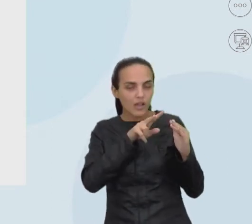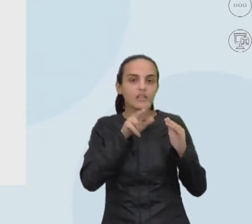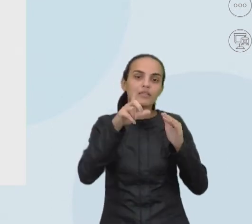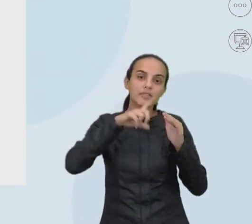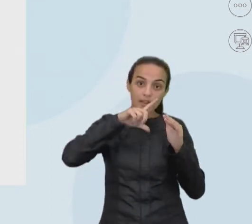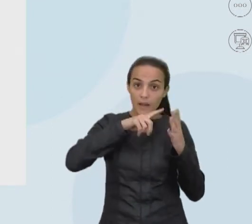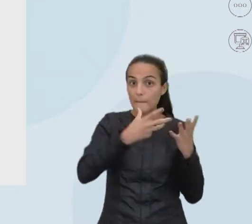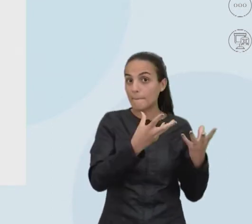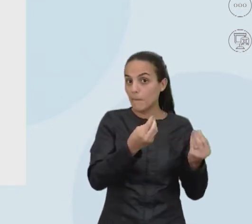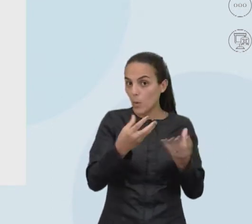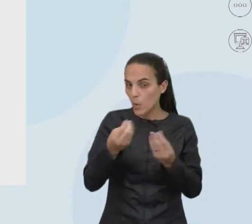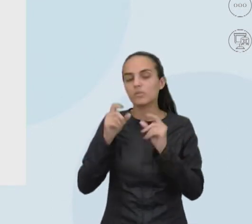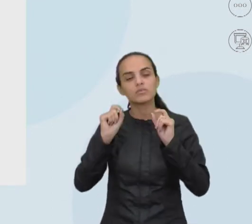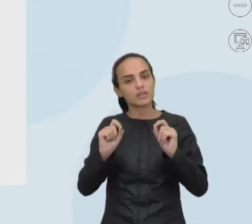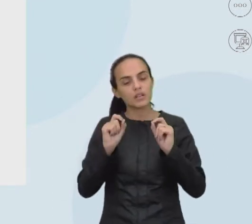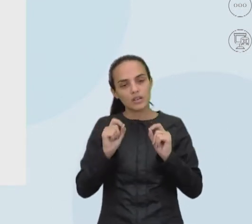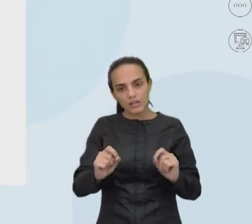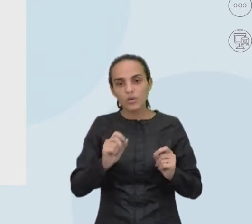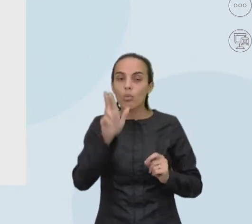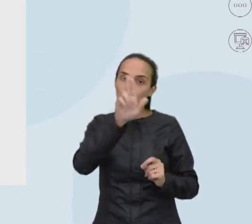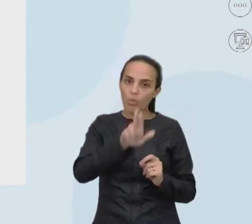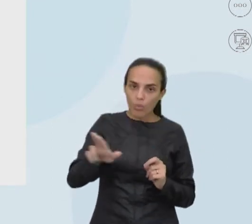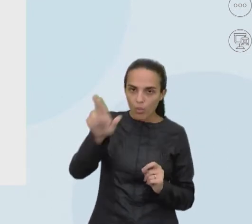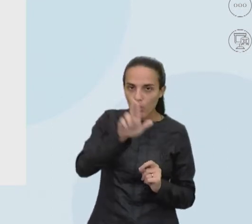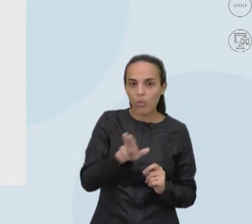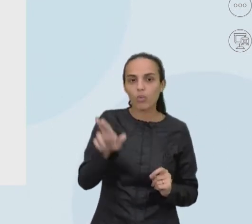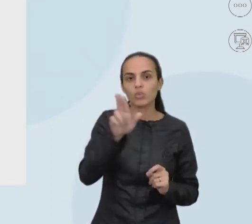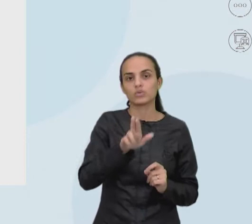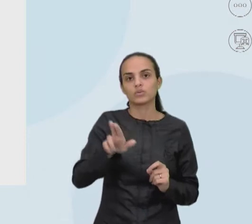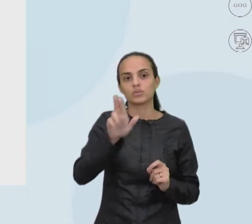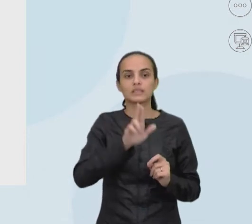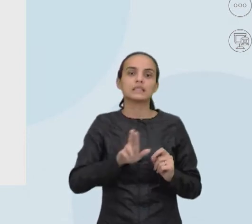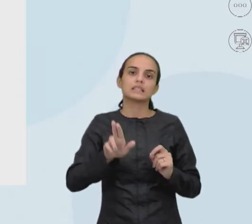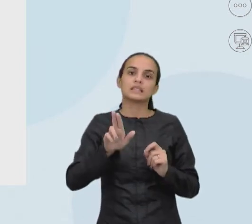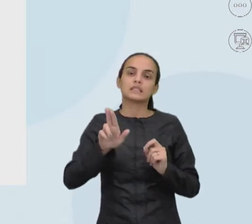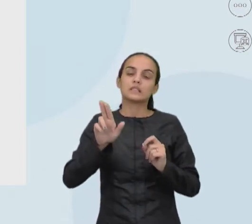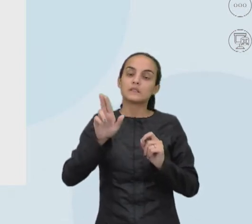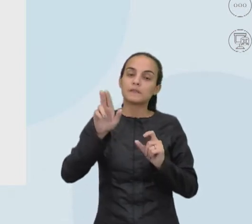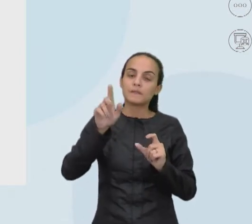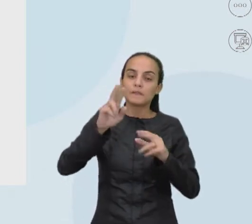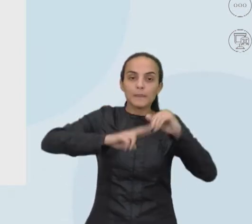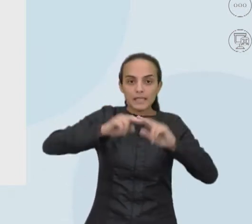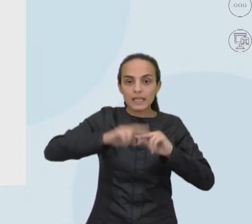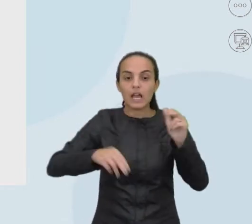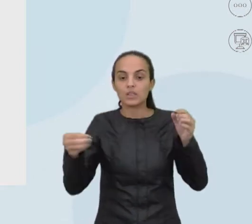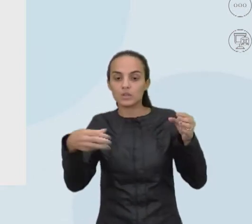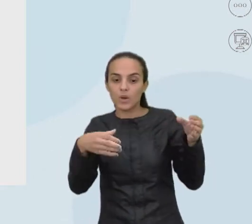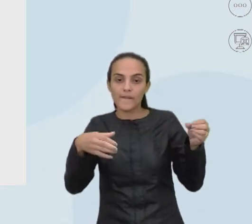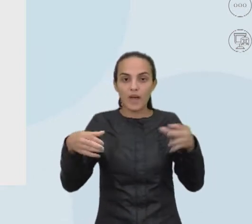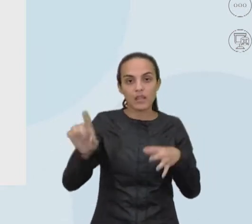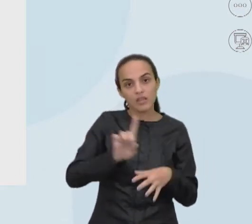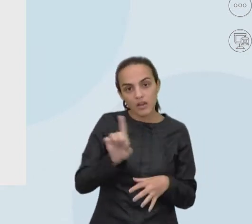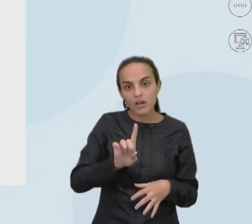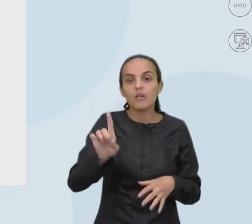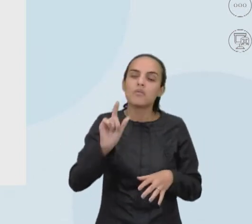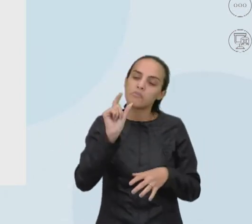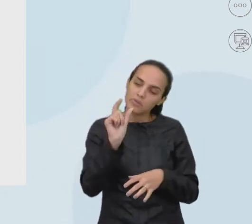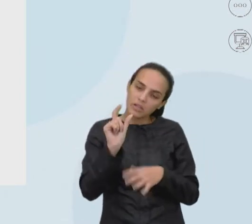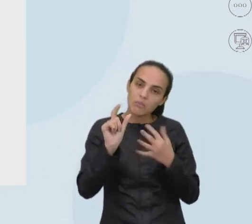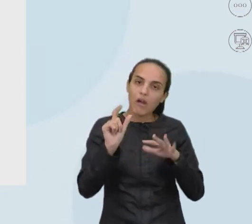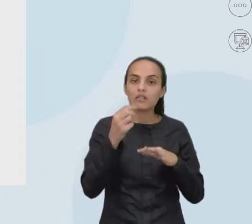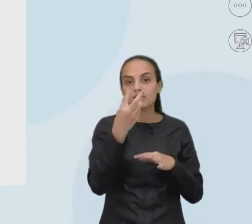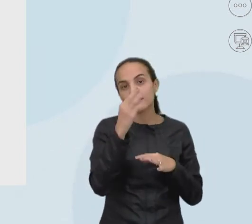tem um grande uso, vem de fontes não renováveis. E ainda uma parcela pequena de